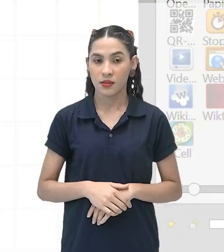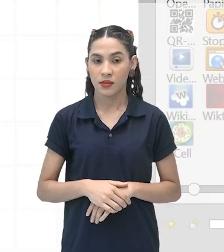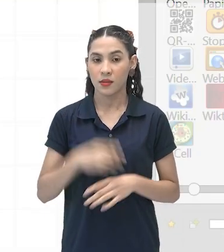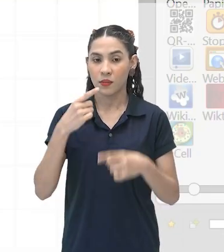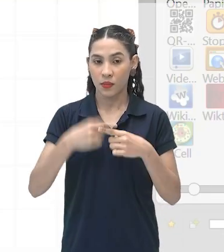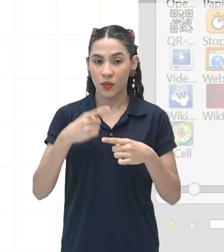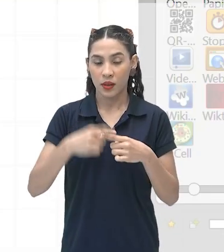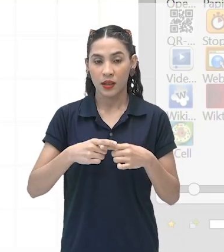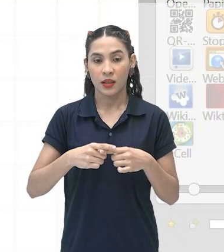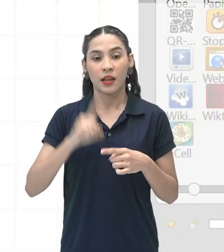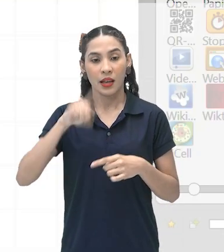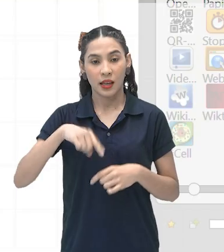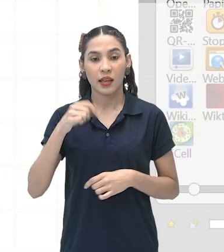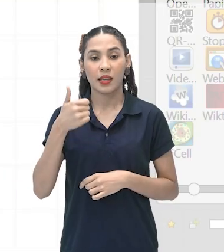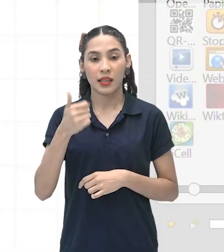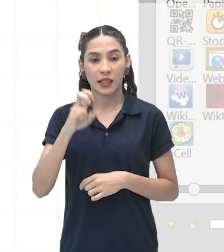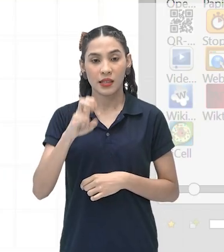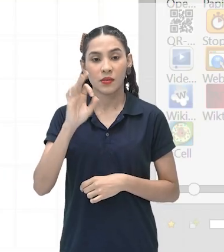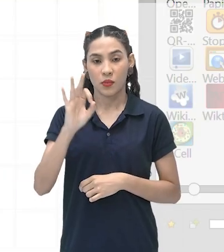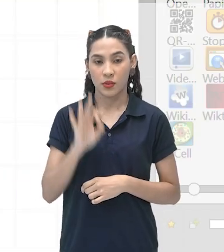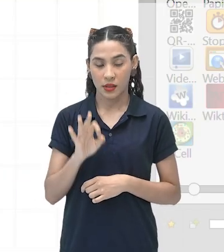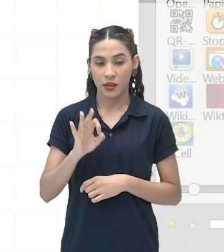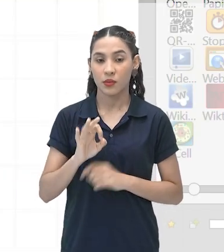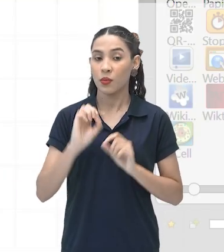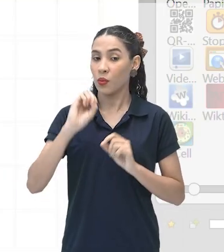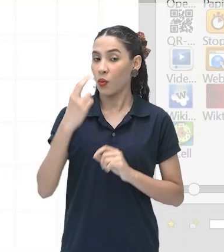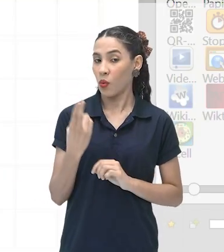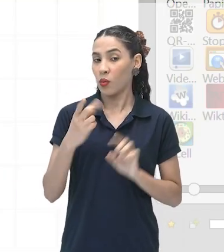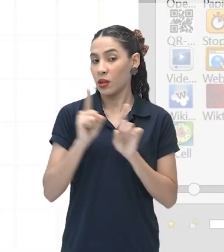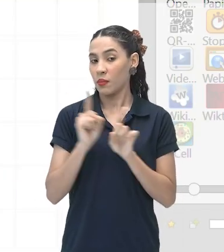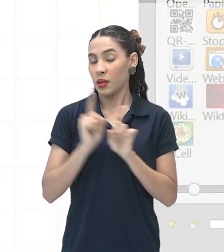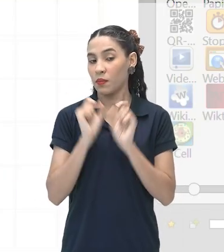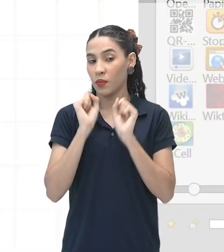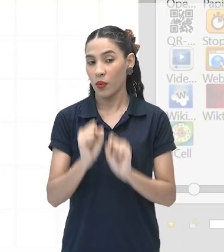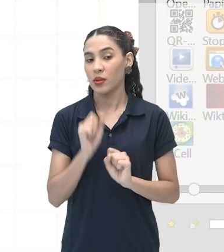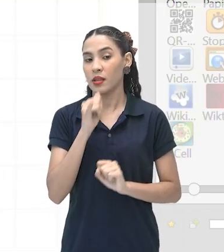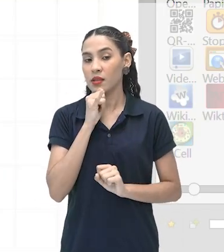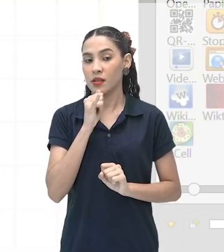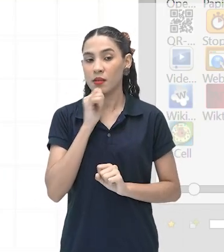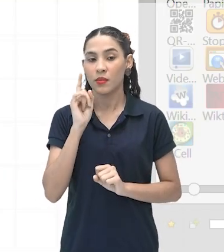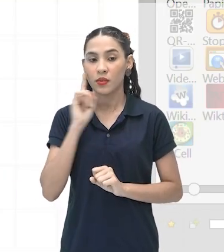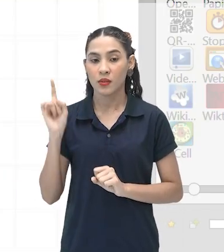0,15, porque é 15%, tá bom? Ou então, posso até fazer